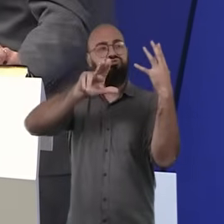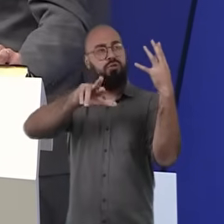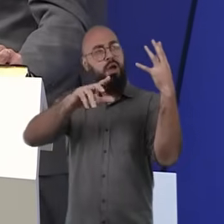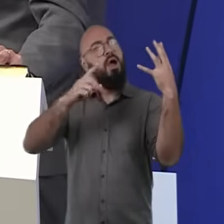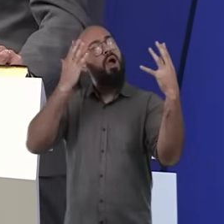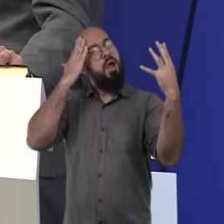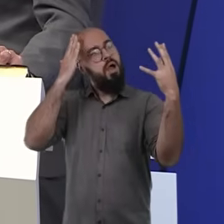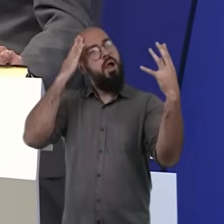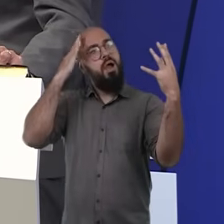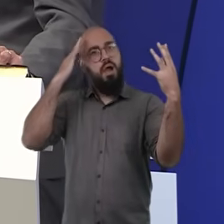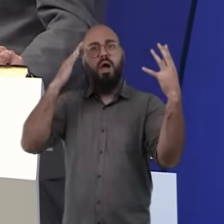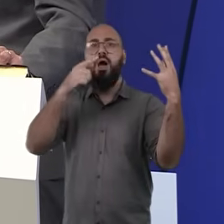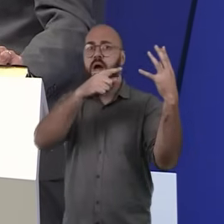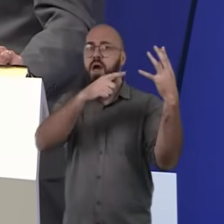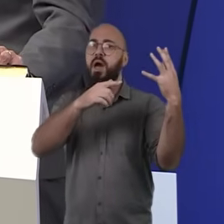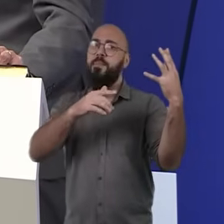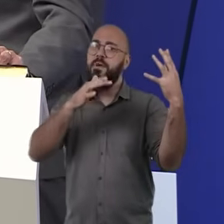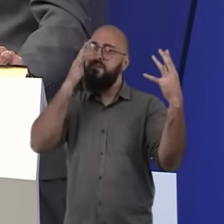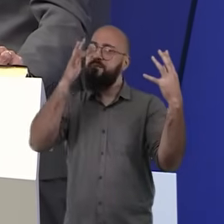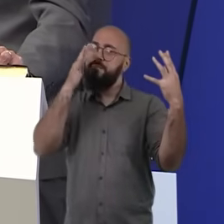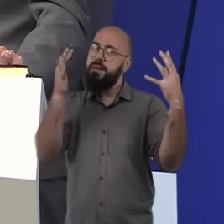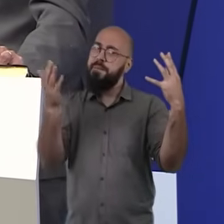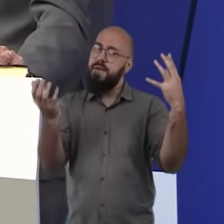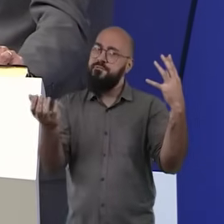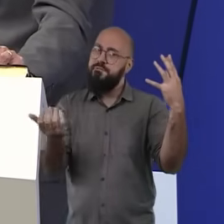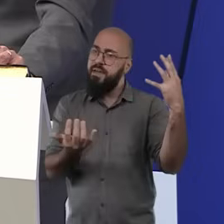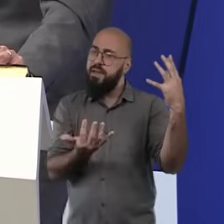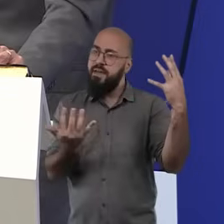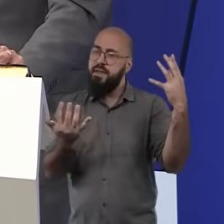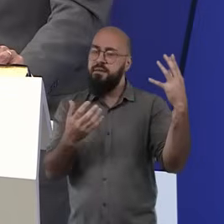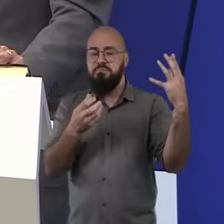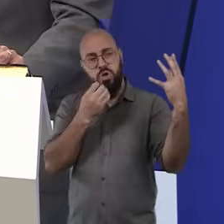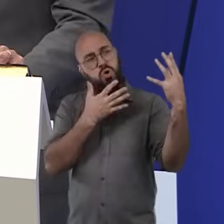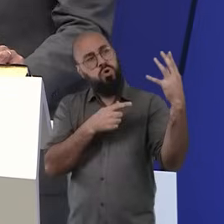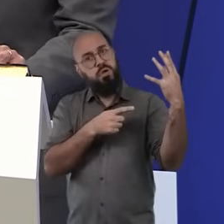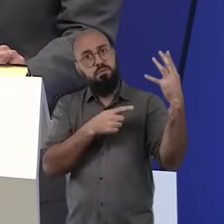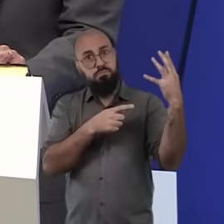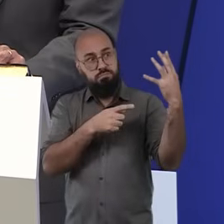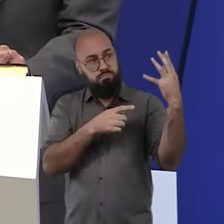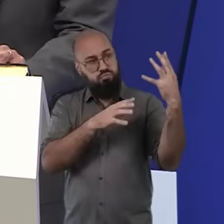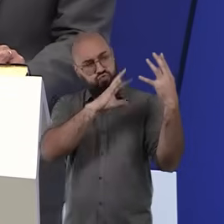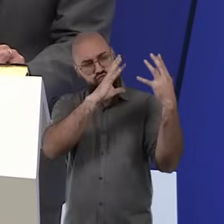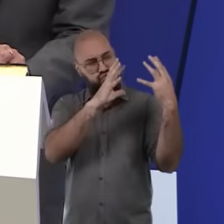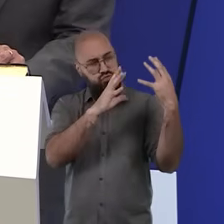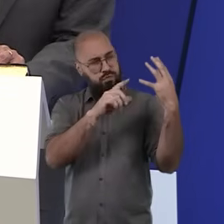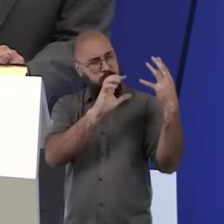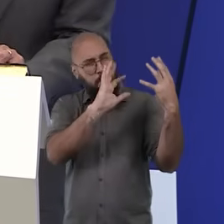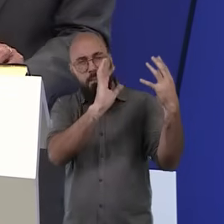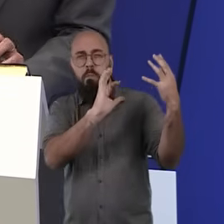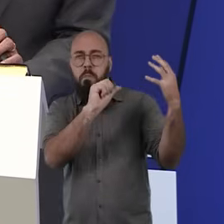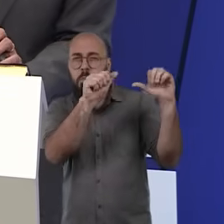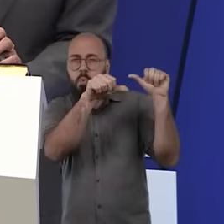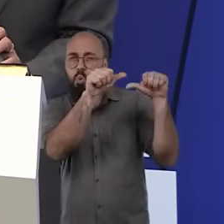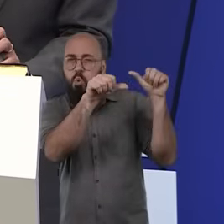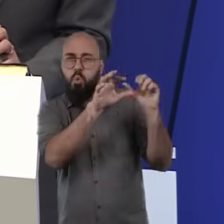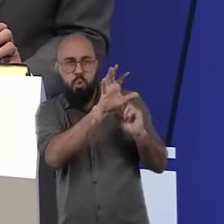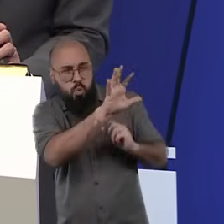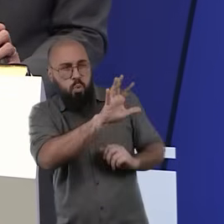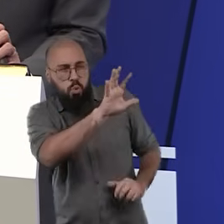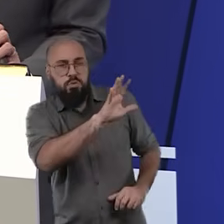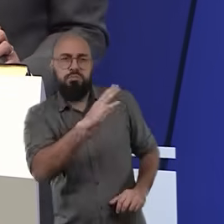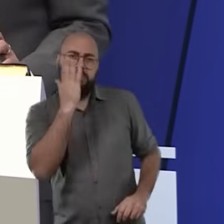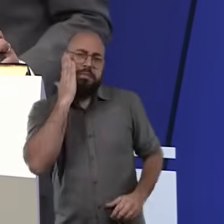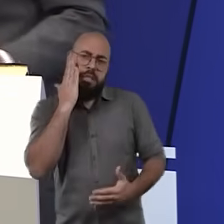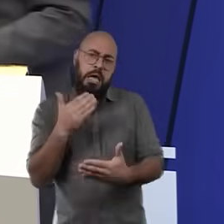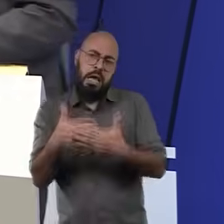Porque quando as folhas brotam, você sabe que o verão está próximo. Esta é uma advertência da parábola da